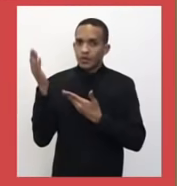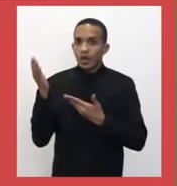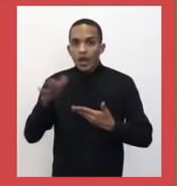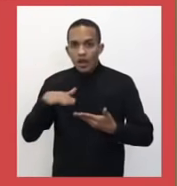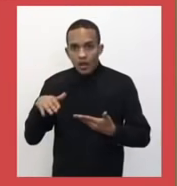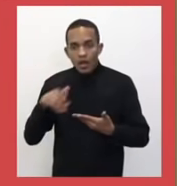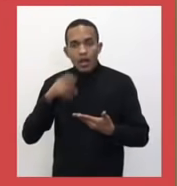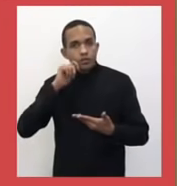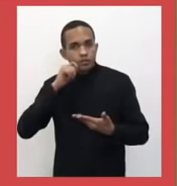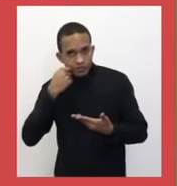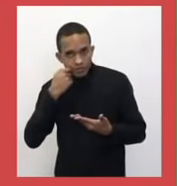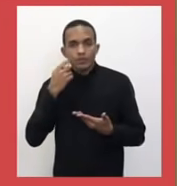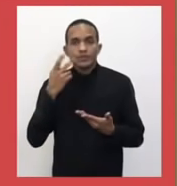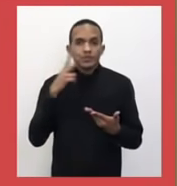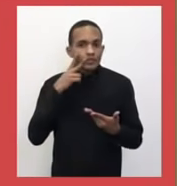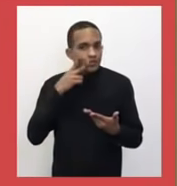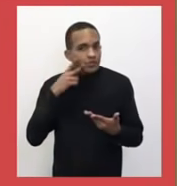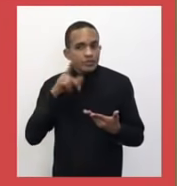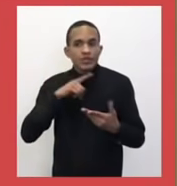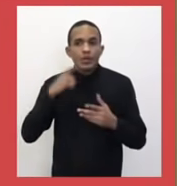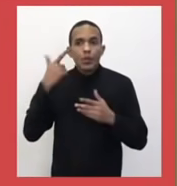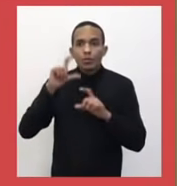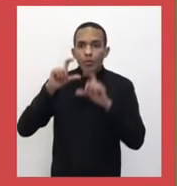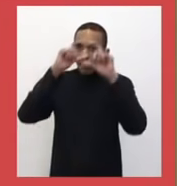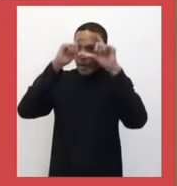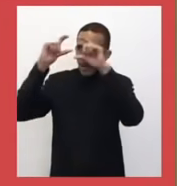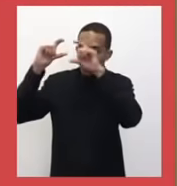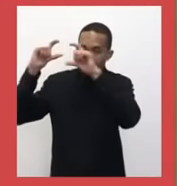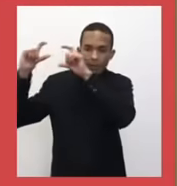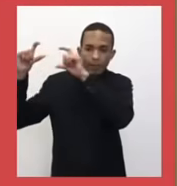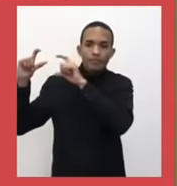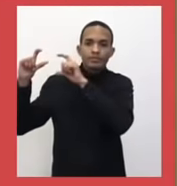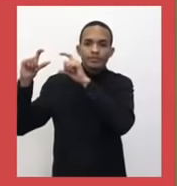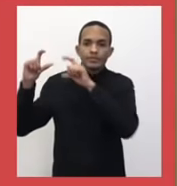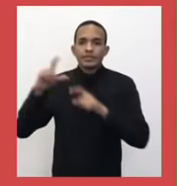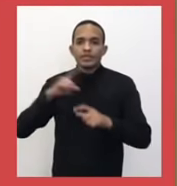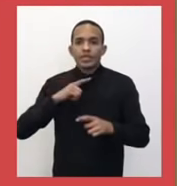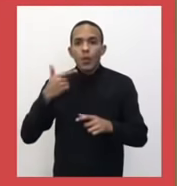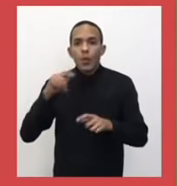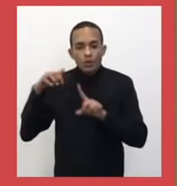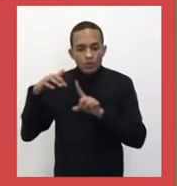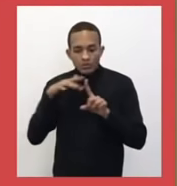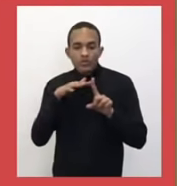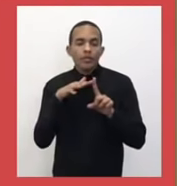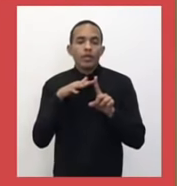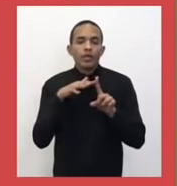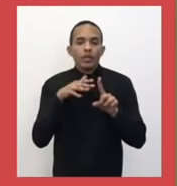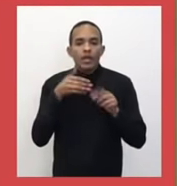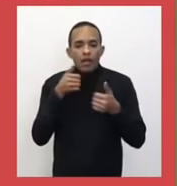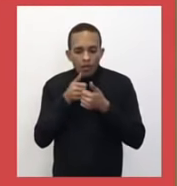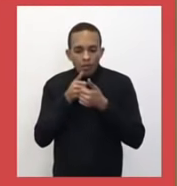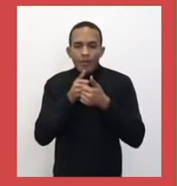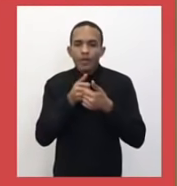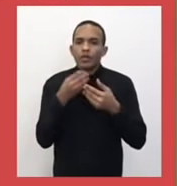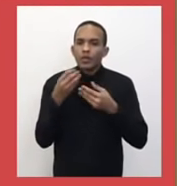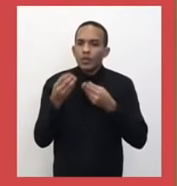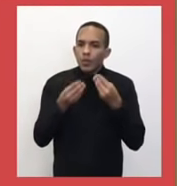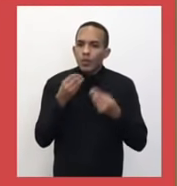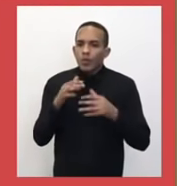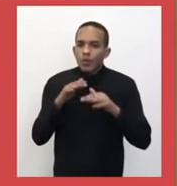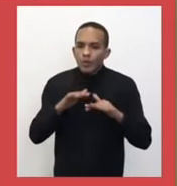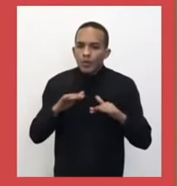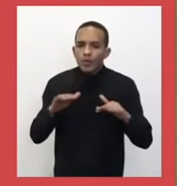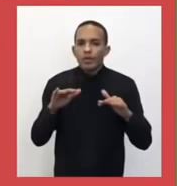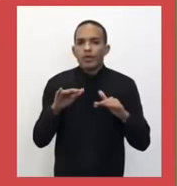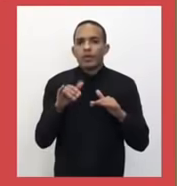ceia. E em cima, lá nos quadrinhos, os discípulos que estão acompanhando Jesus como